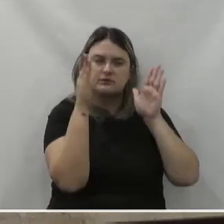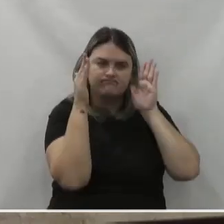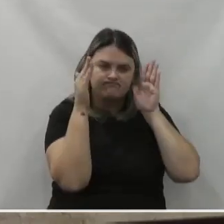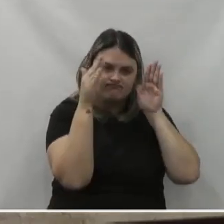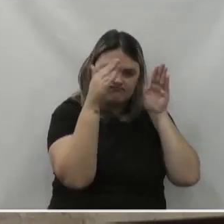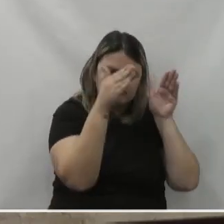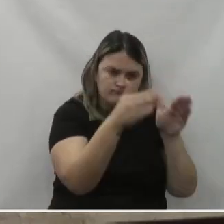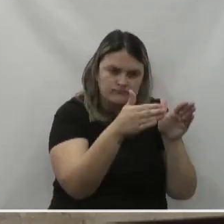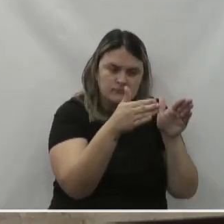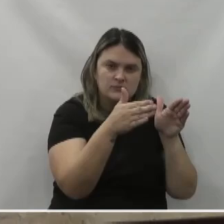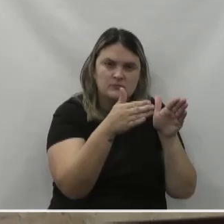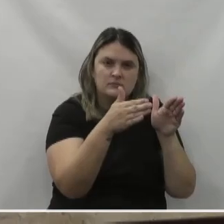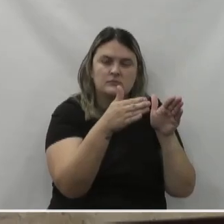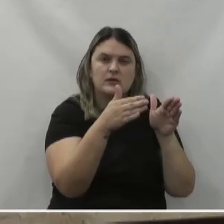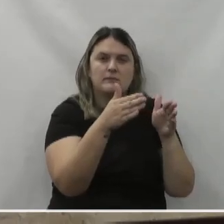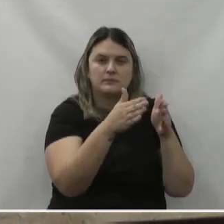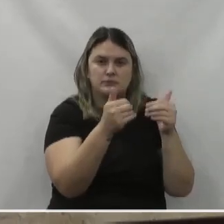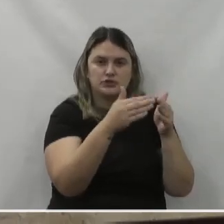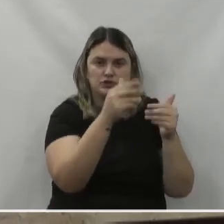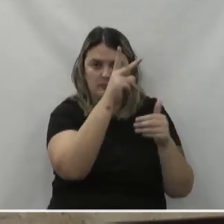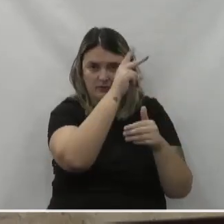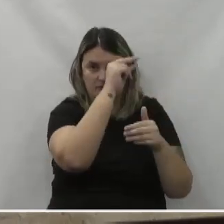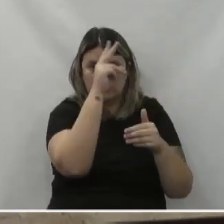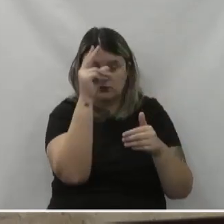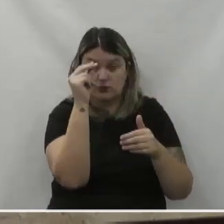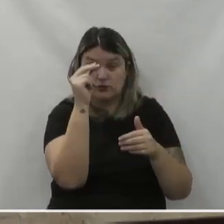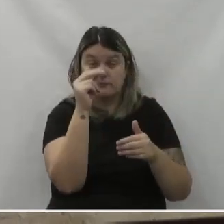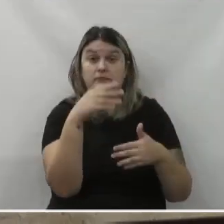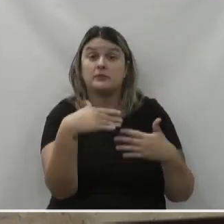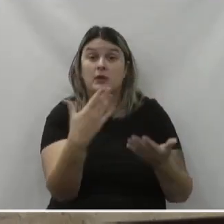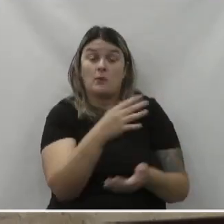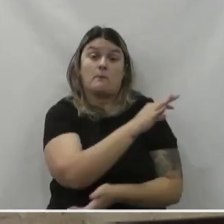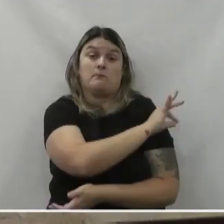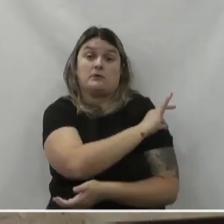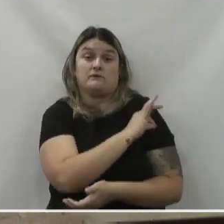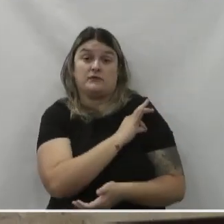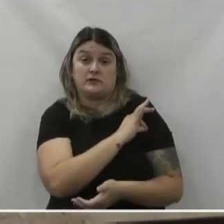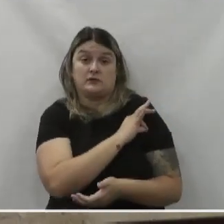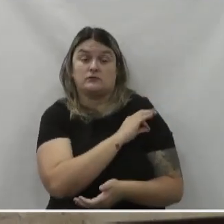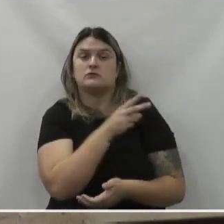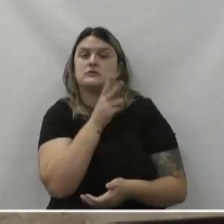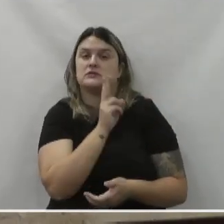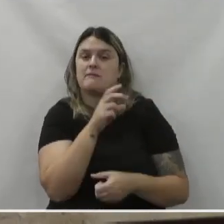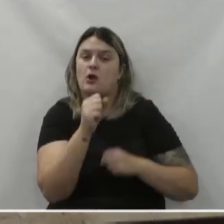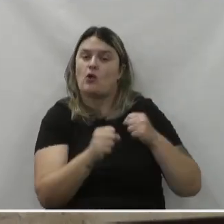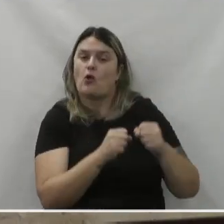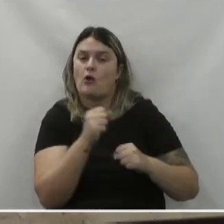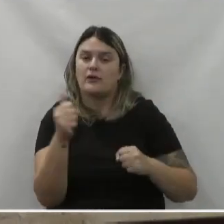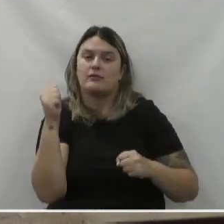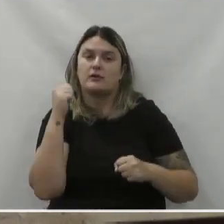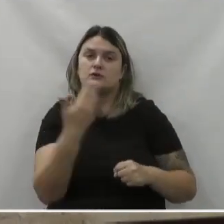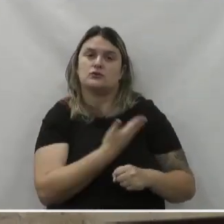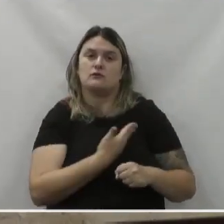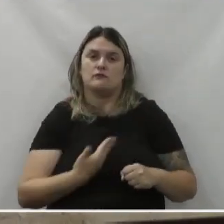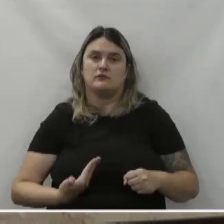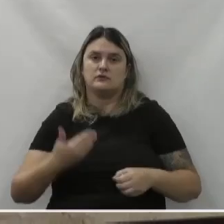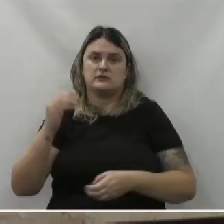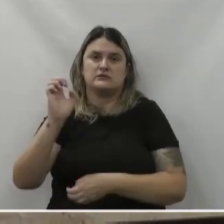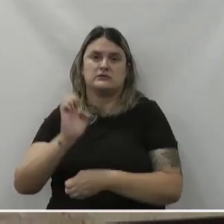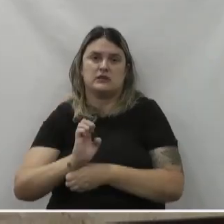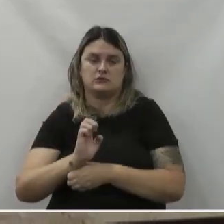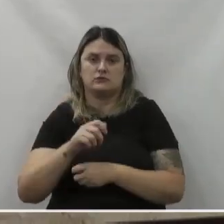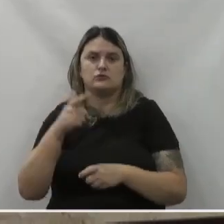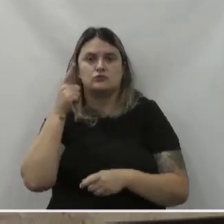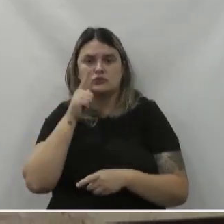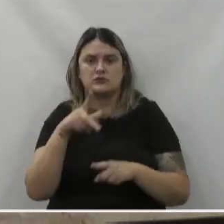para a prefeitura, né? Onde o prefeito andava correndo atrás do governo do estado para as obras